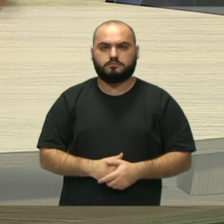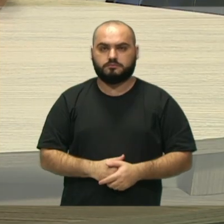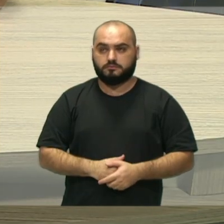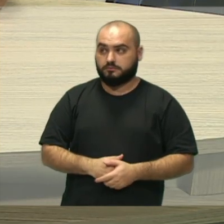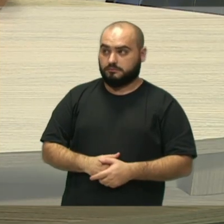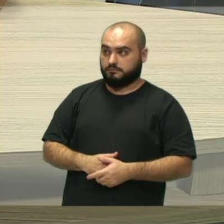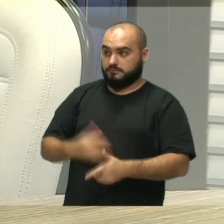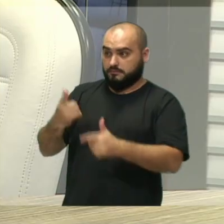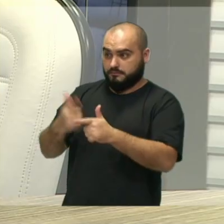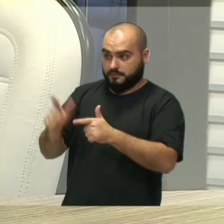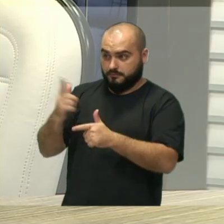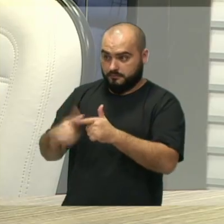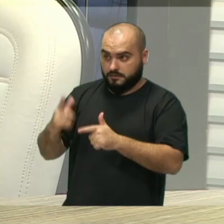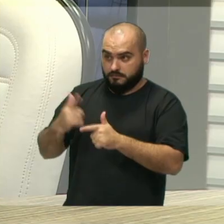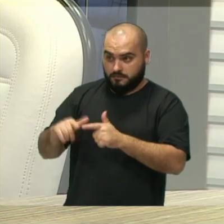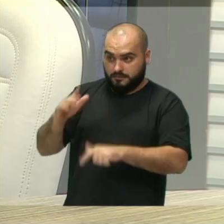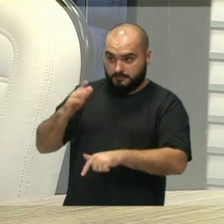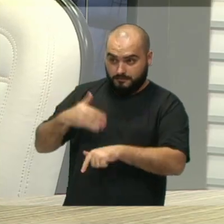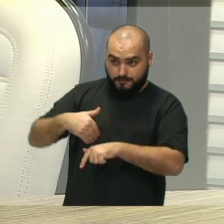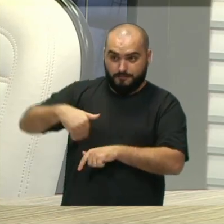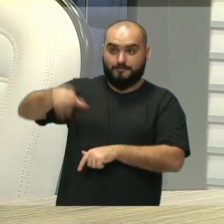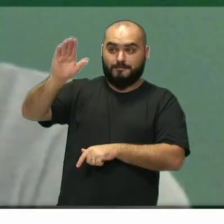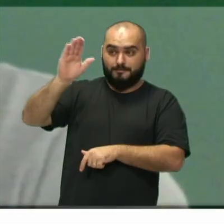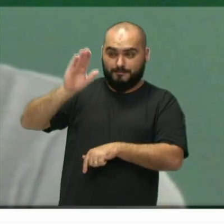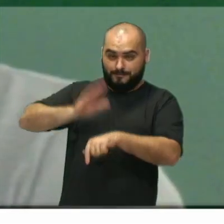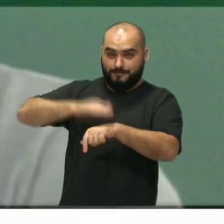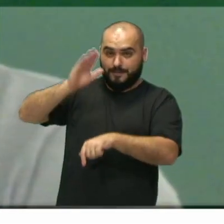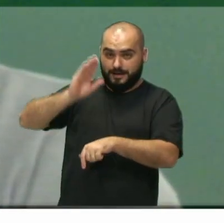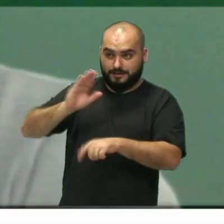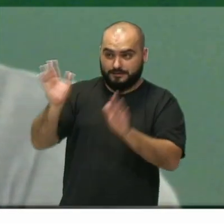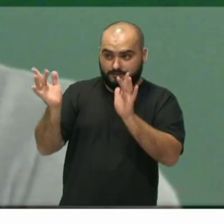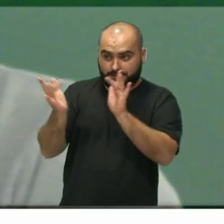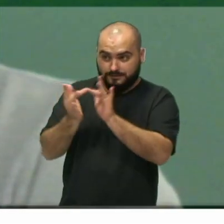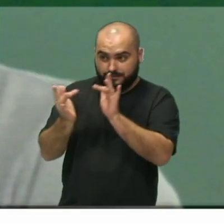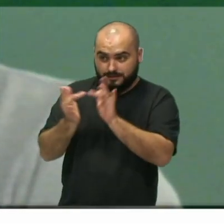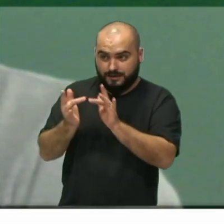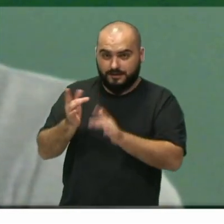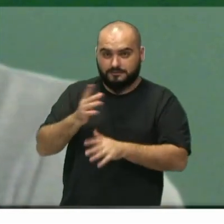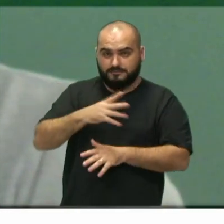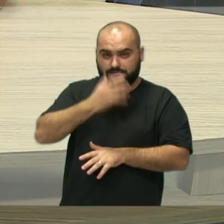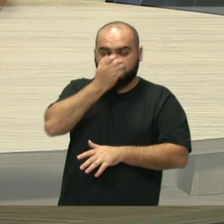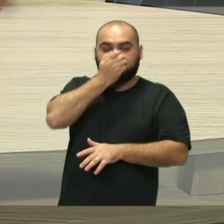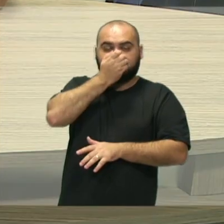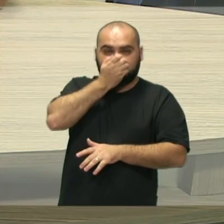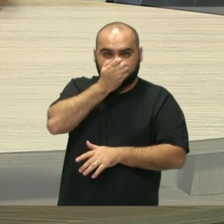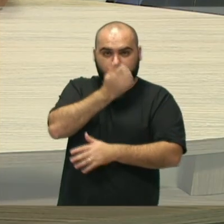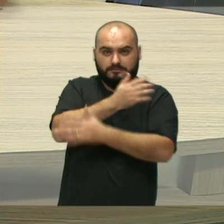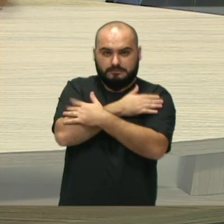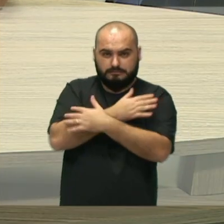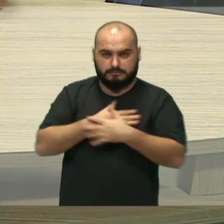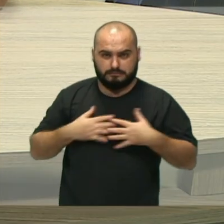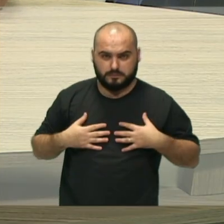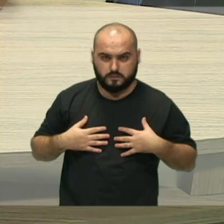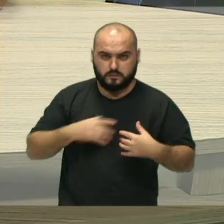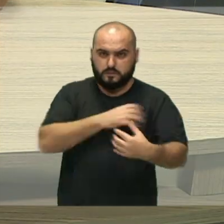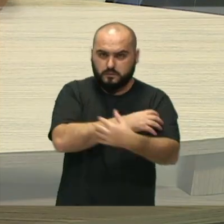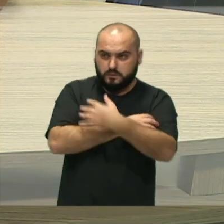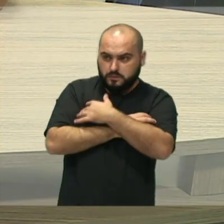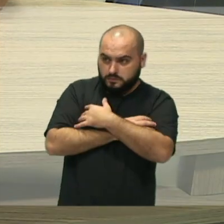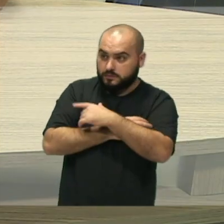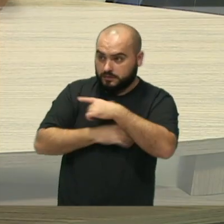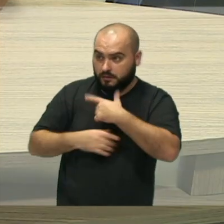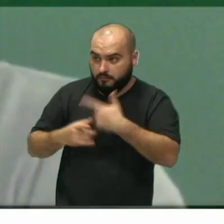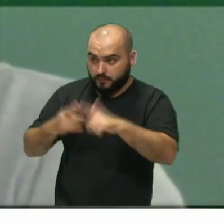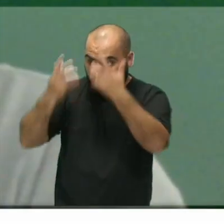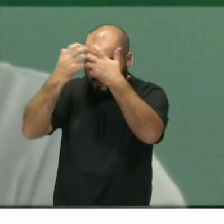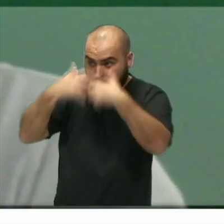consequências, então, vão muito além do comprometimento respiratório, muscular. Exato. O